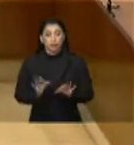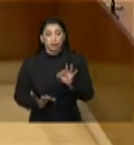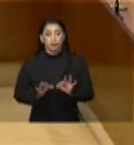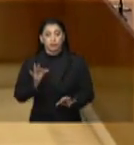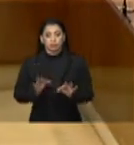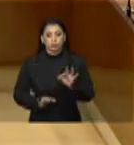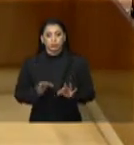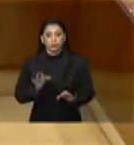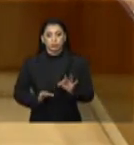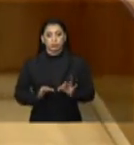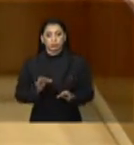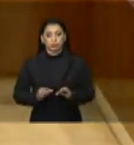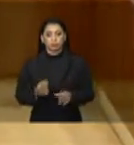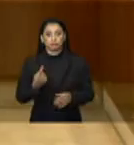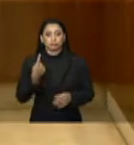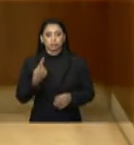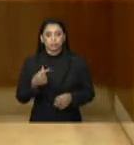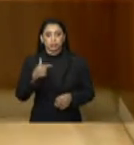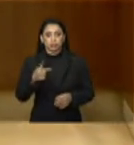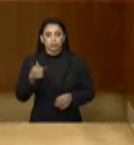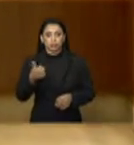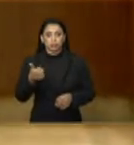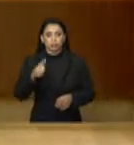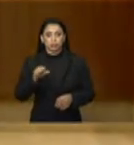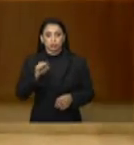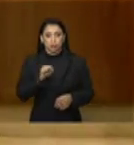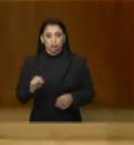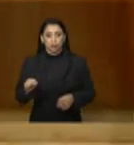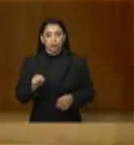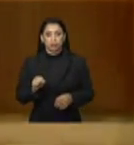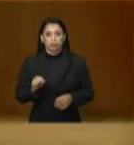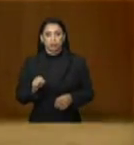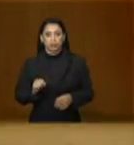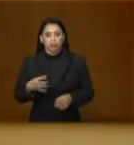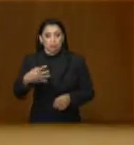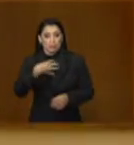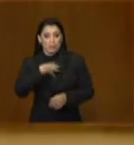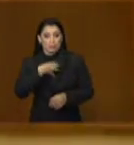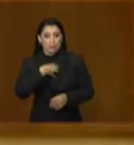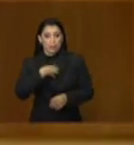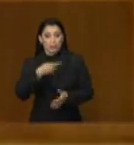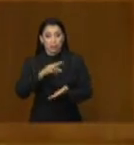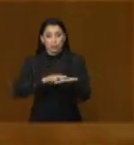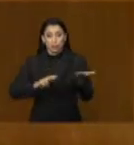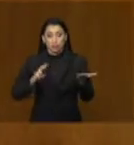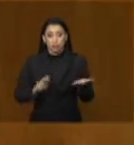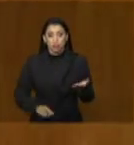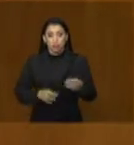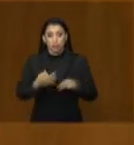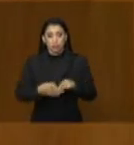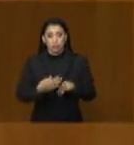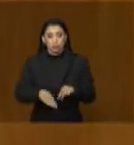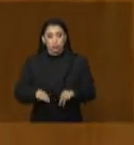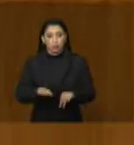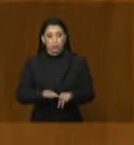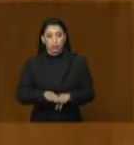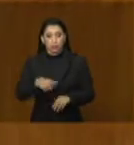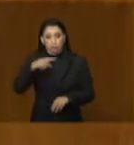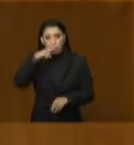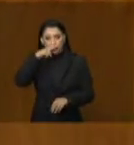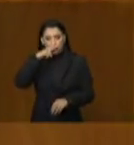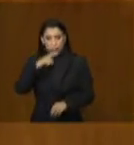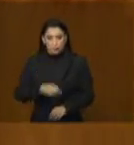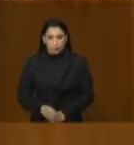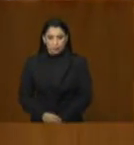rescisória 1718 procedente da Bahia sobre a relatoria do Ministro Luiz Edson fachin